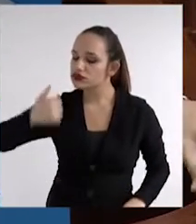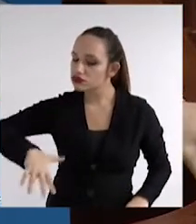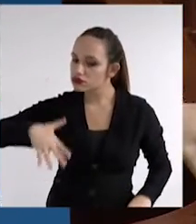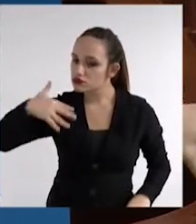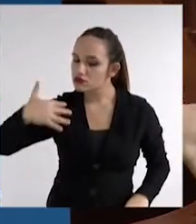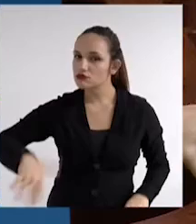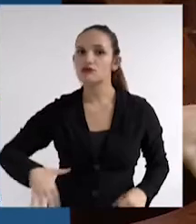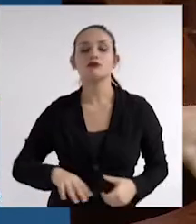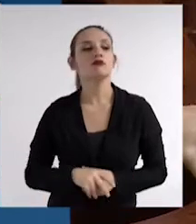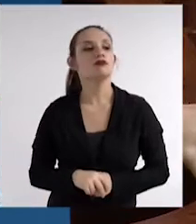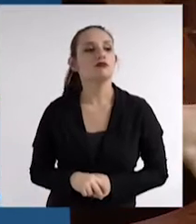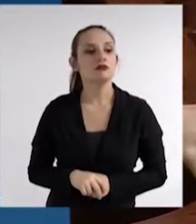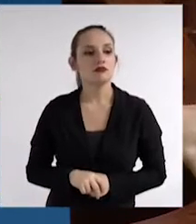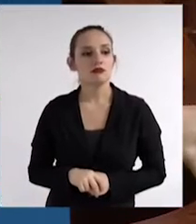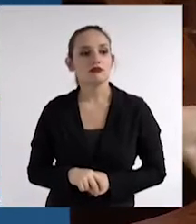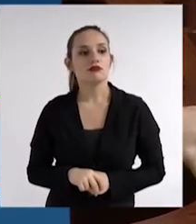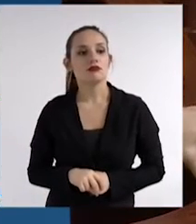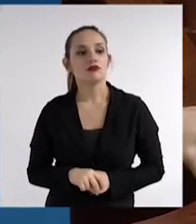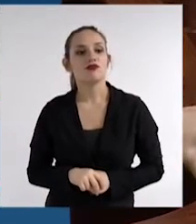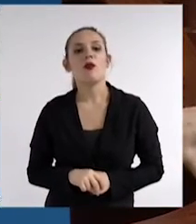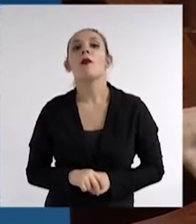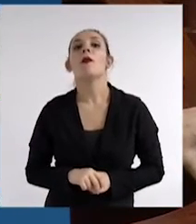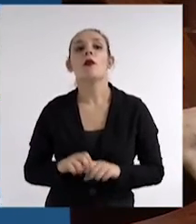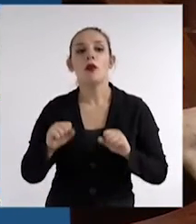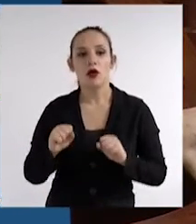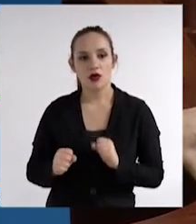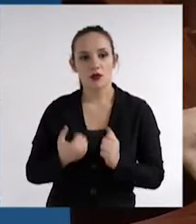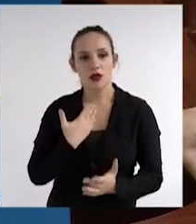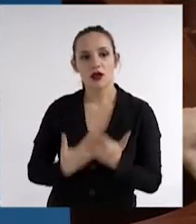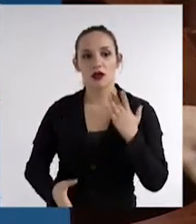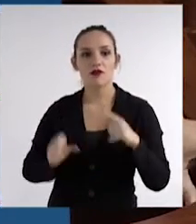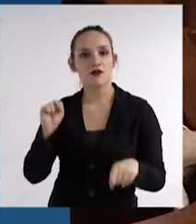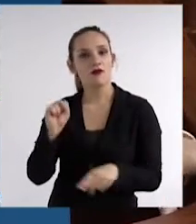Empregos que poderão ser ceifados,